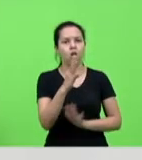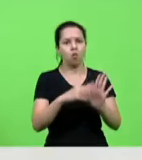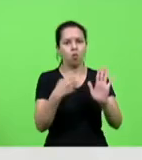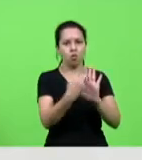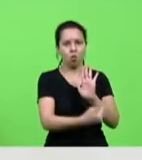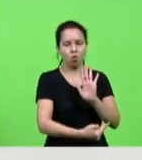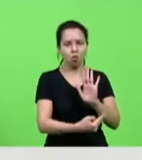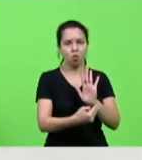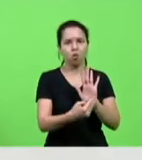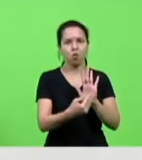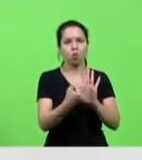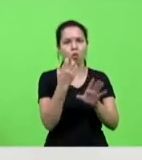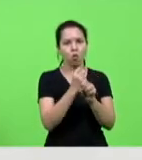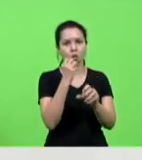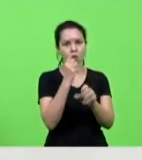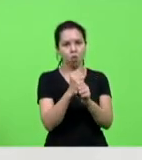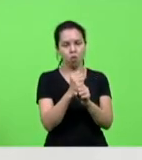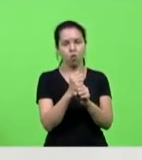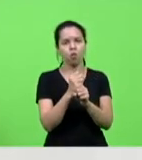inativo. Aí está